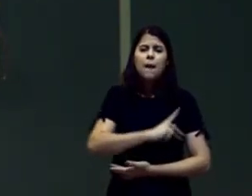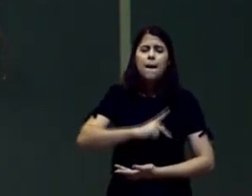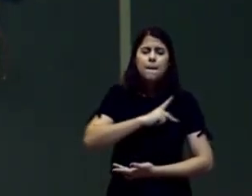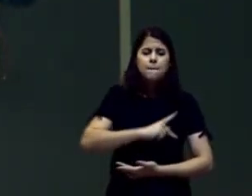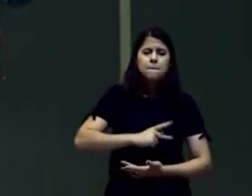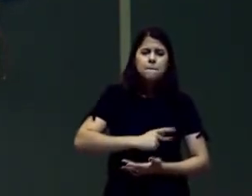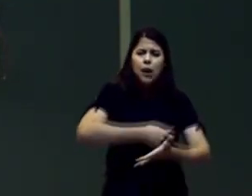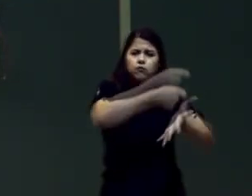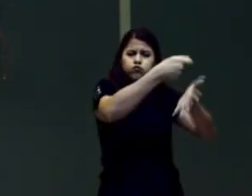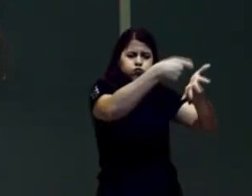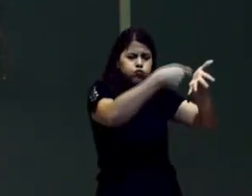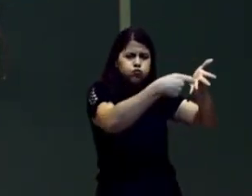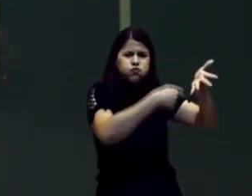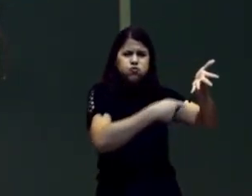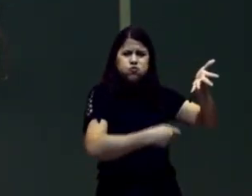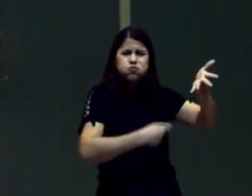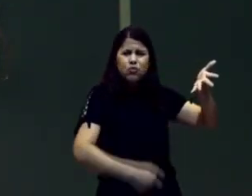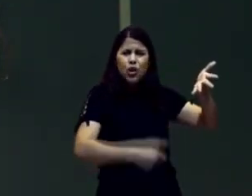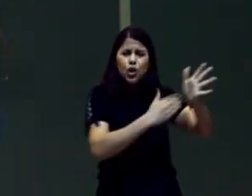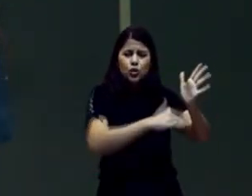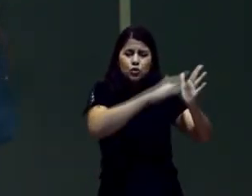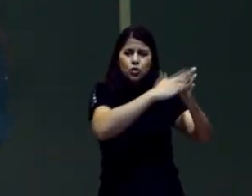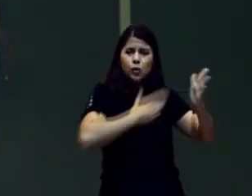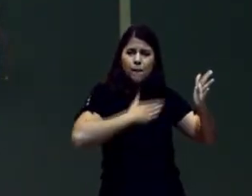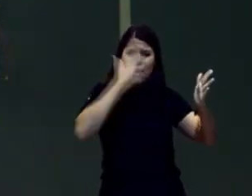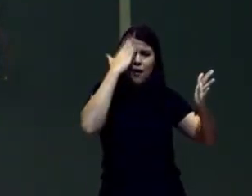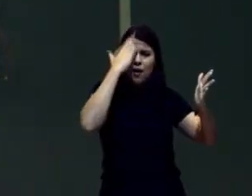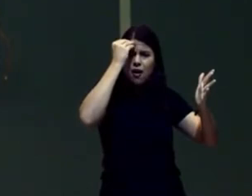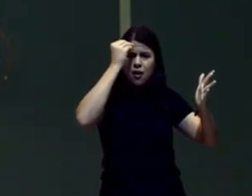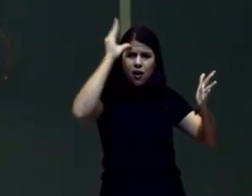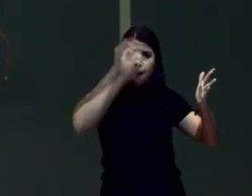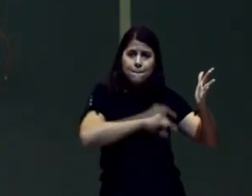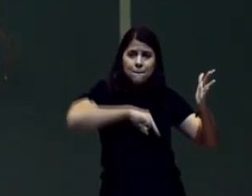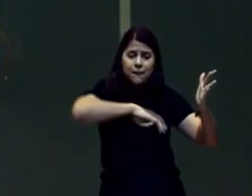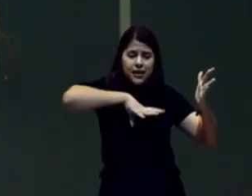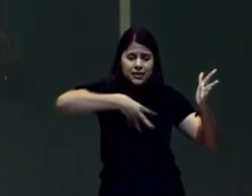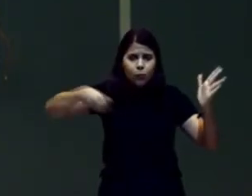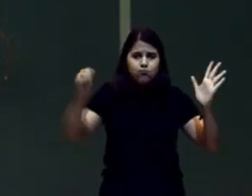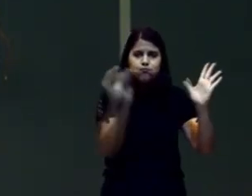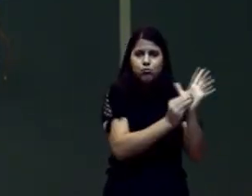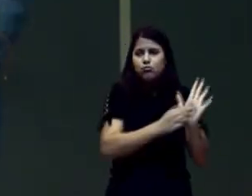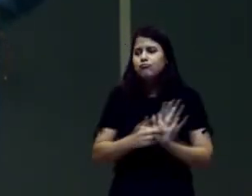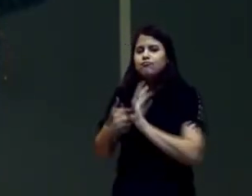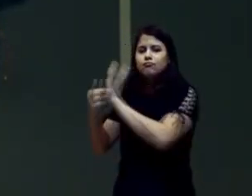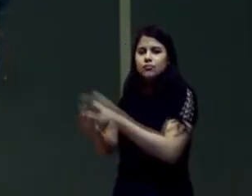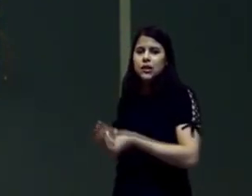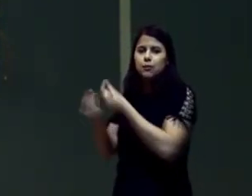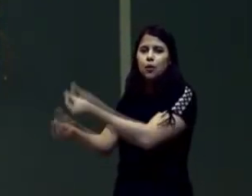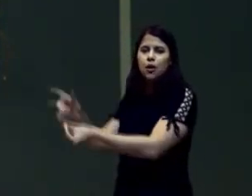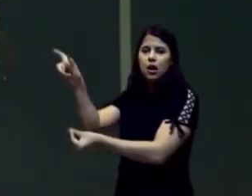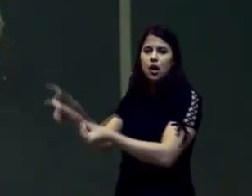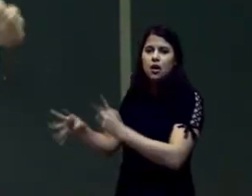ele tinha para Timóteo. E o tudo que Paulo tinha era missão. E o tudo que Paulo tinha era